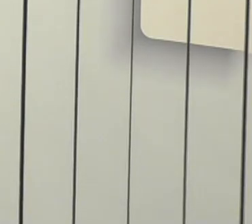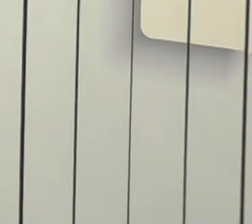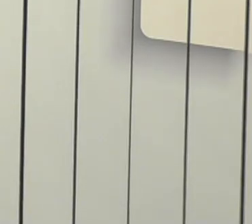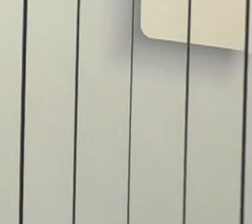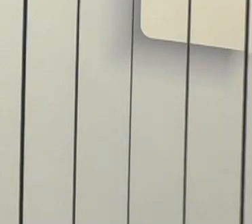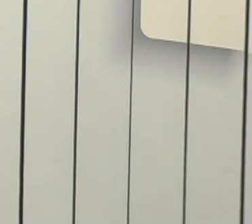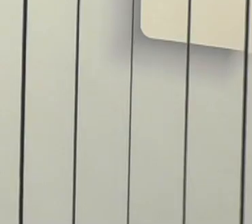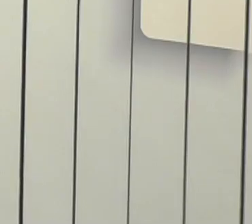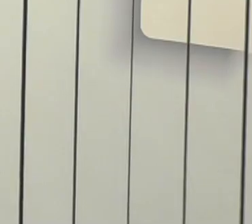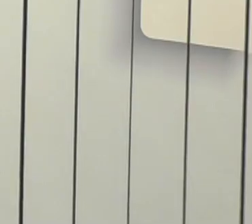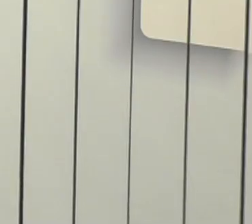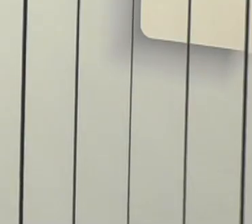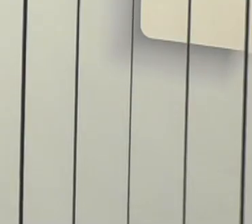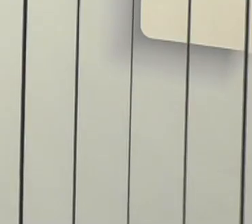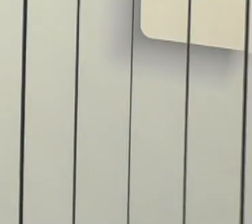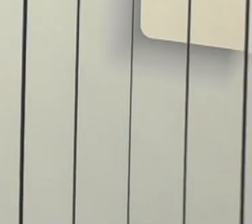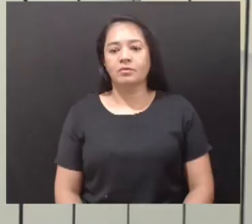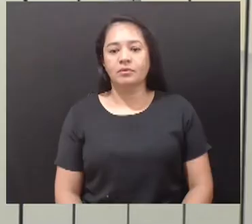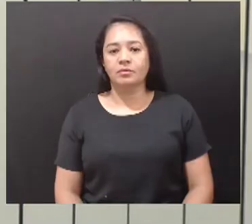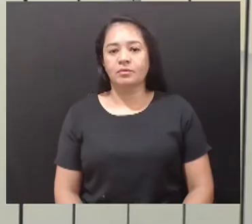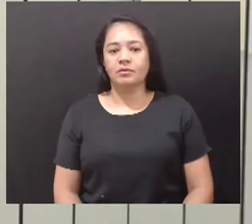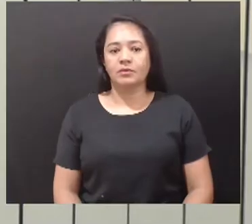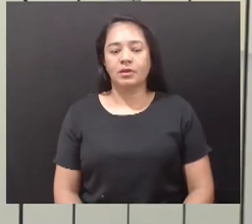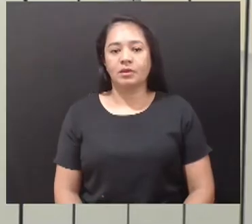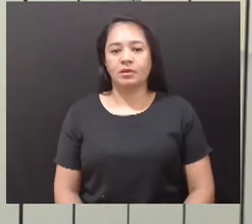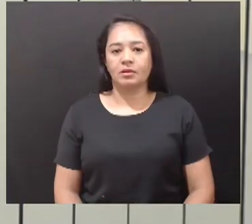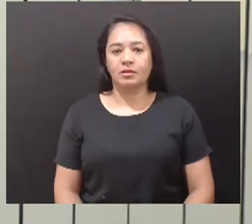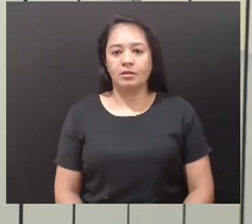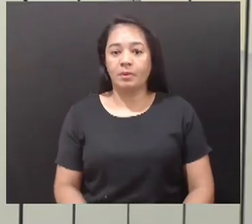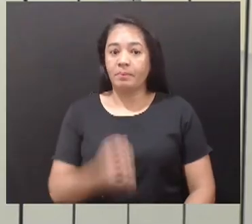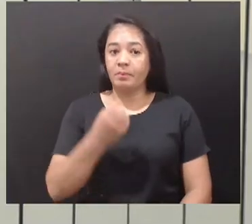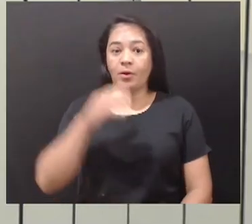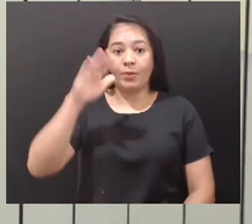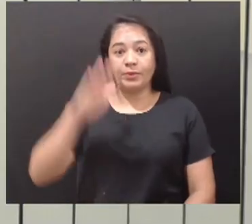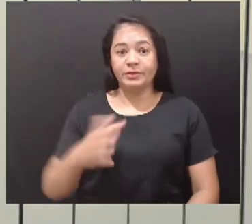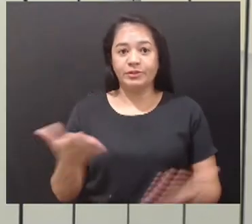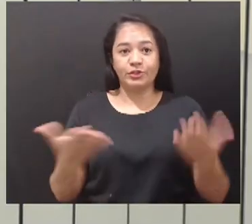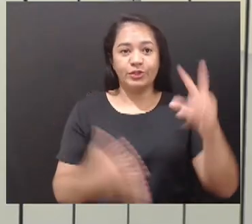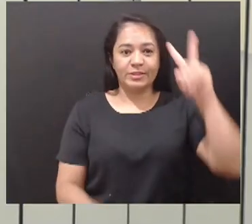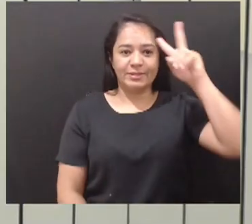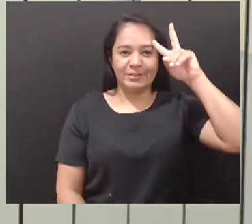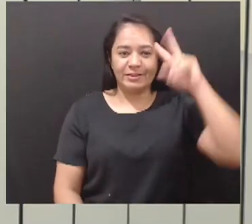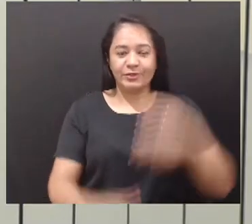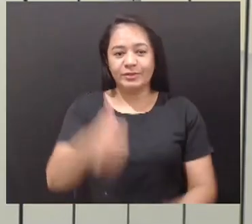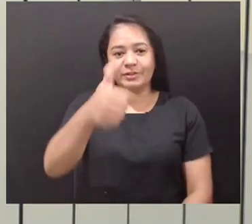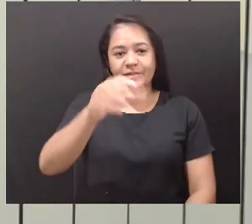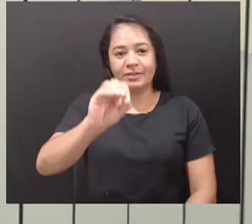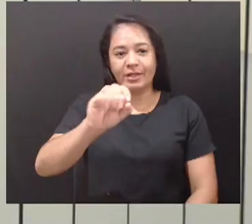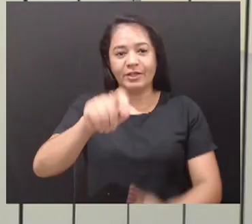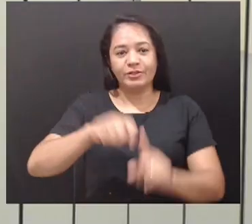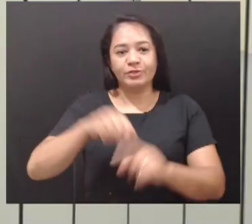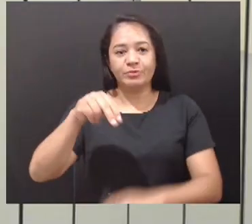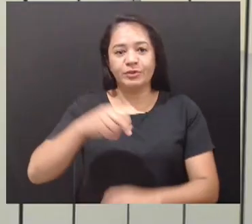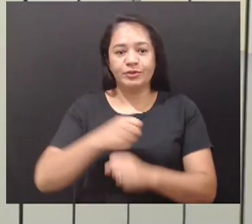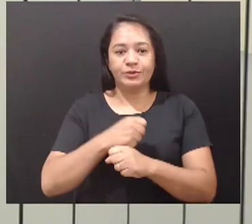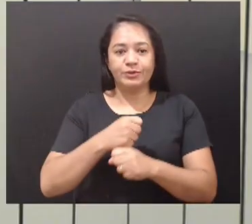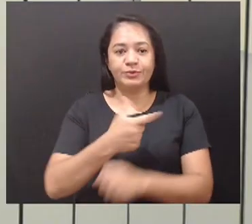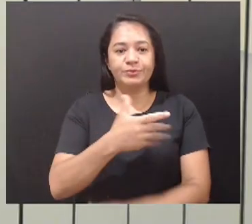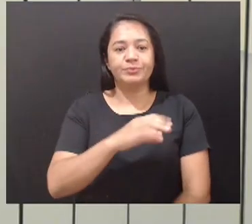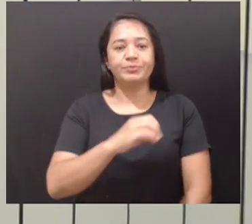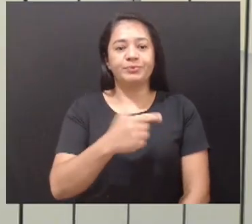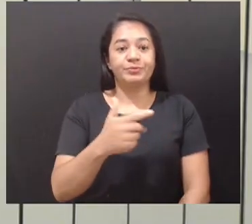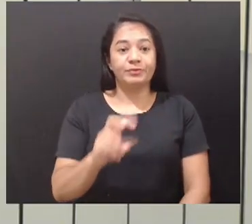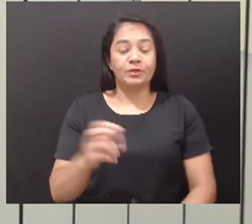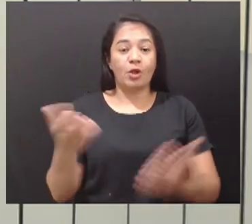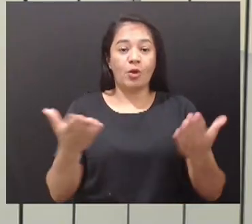Boa tarde, 12h09, segunda-feira, 10 de novembro de 2025. O Jornal Câmara Notícia